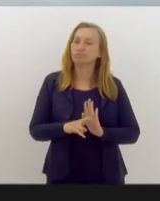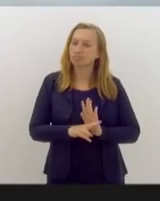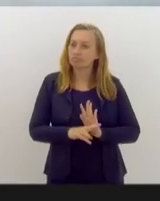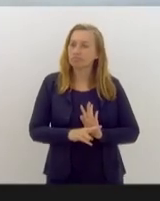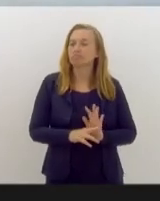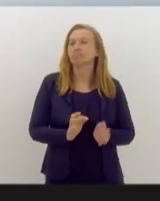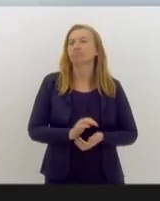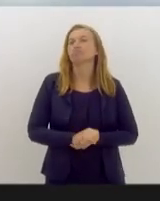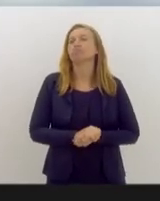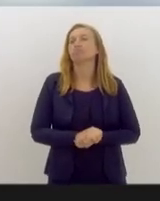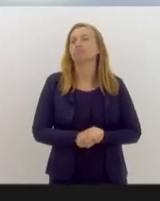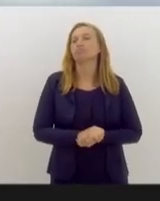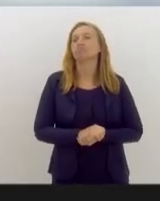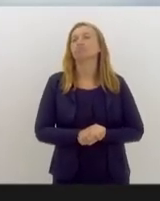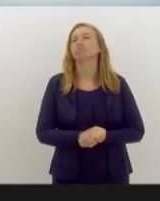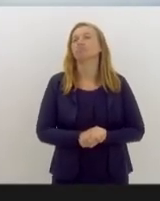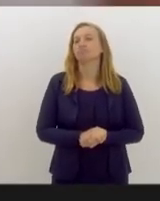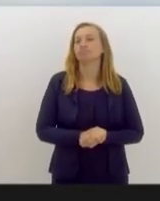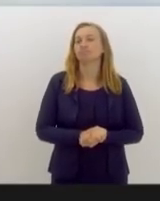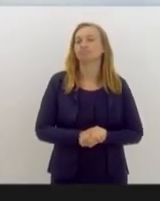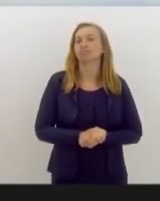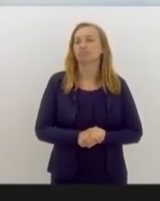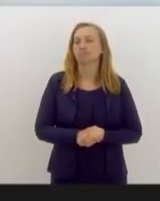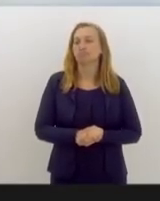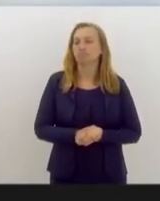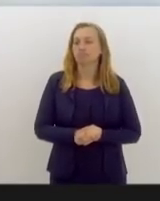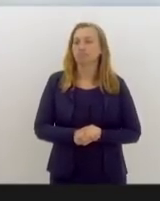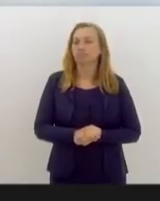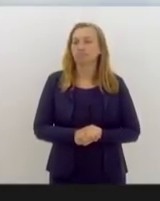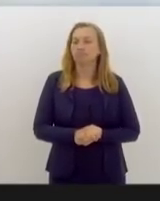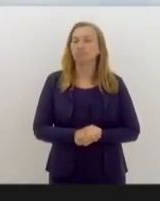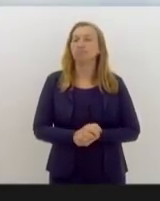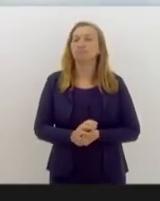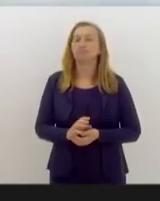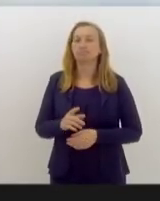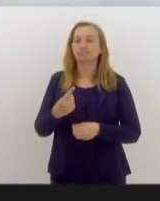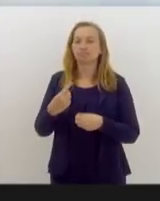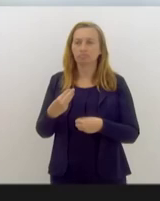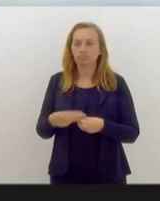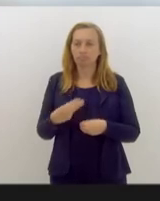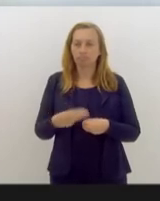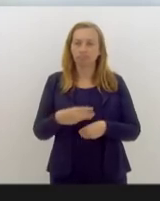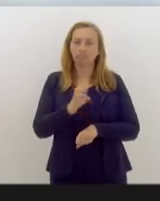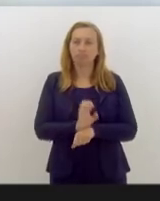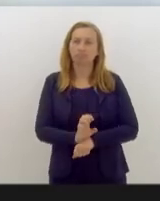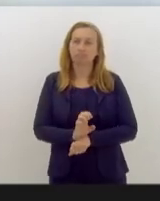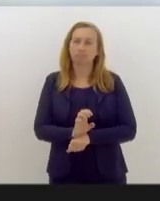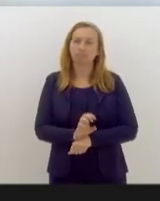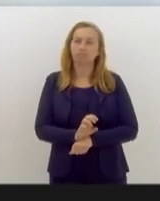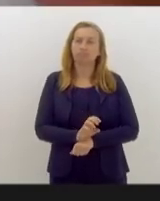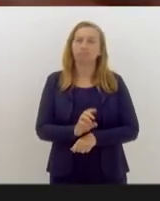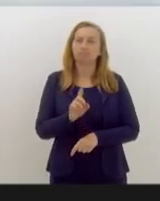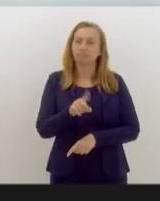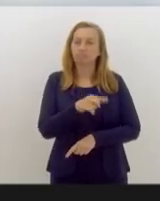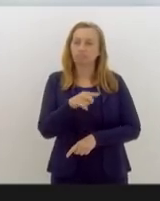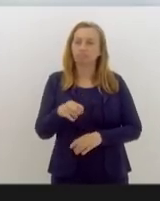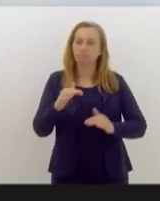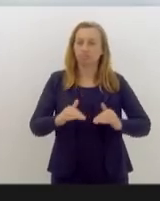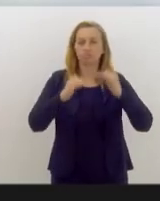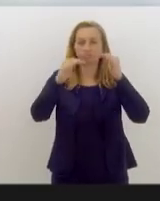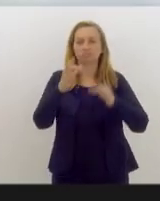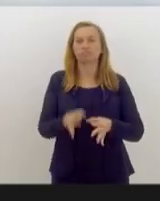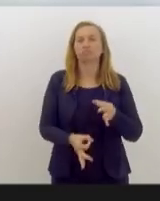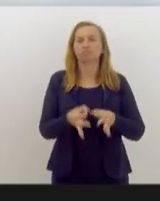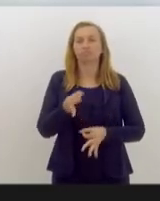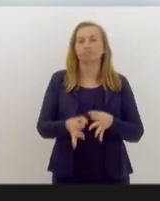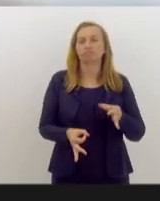né, ao Fazenda Pública, aos municípios, aos estados, esse argumento que foi recusado, né, pelo Supremo Tribunal Federal em